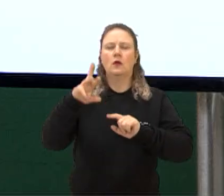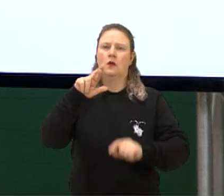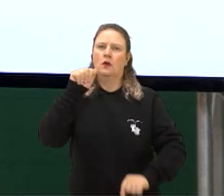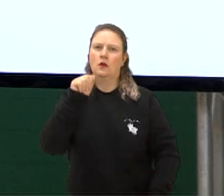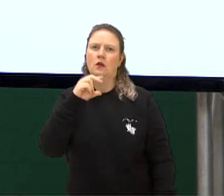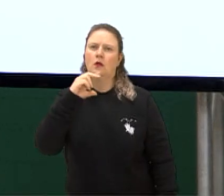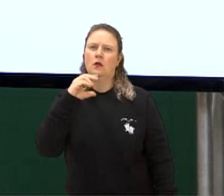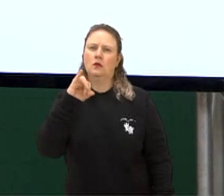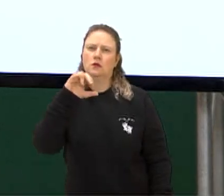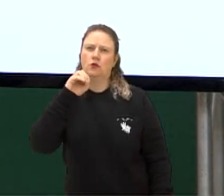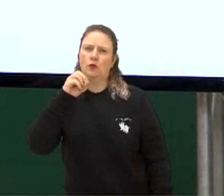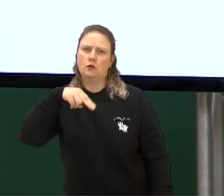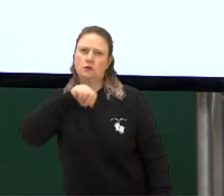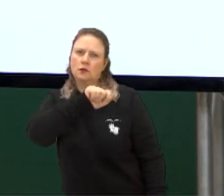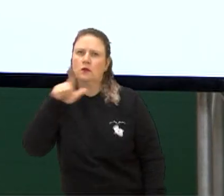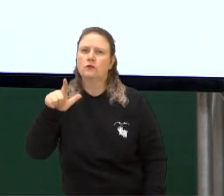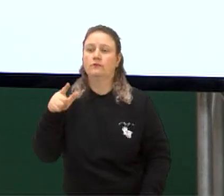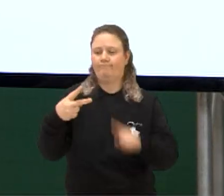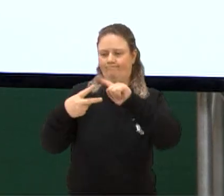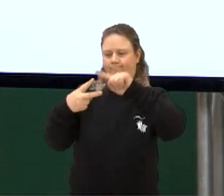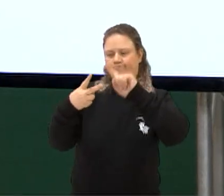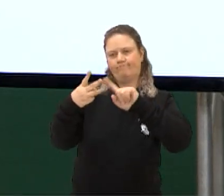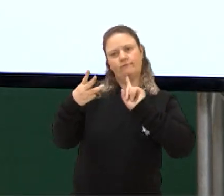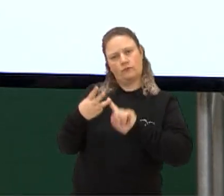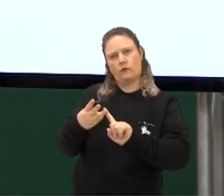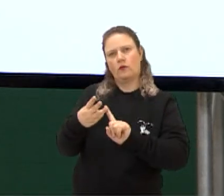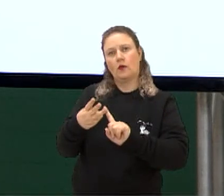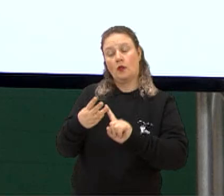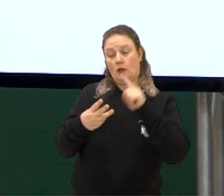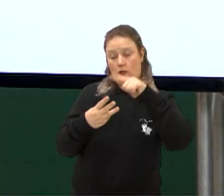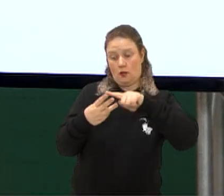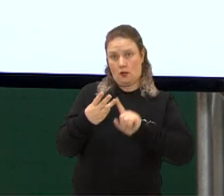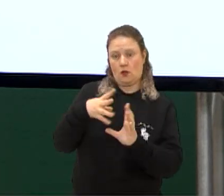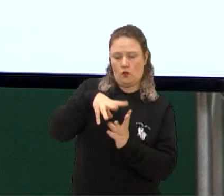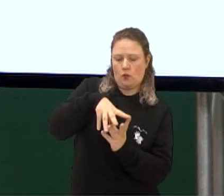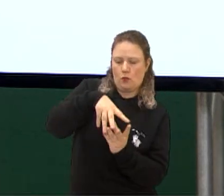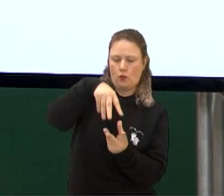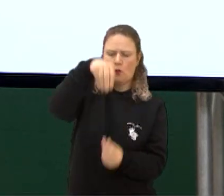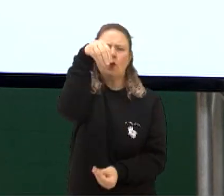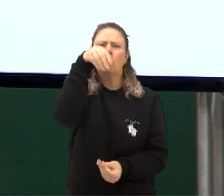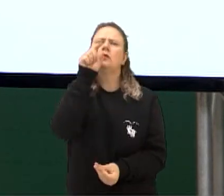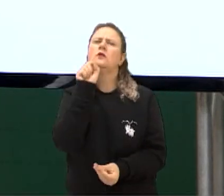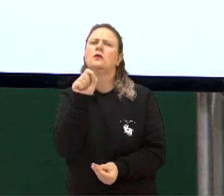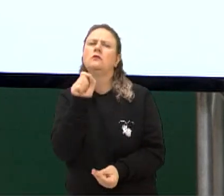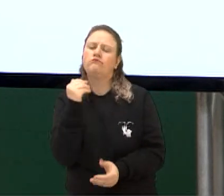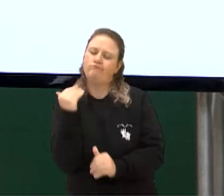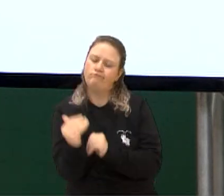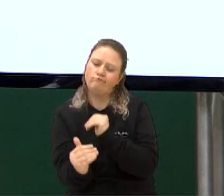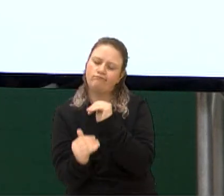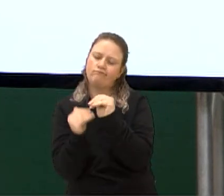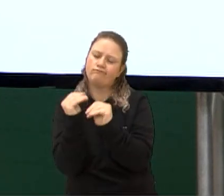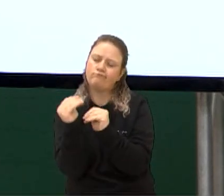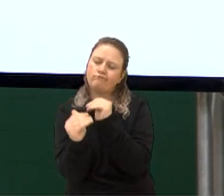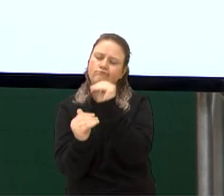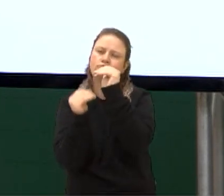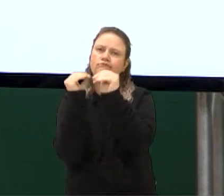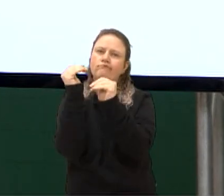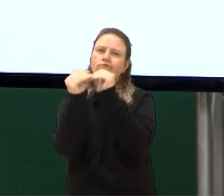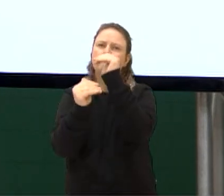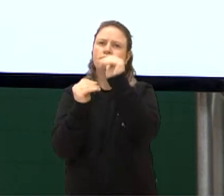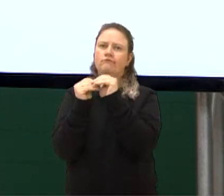vai encontrar na sociedade. E ele vai dizer que essas almas, elas desenvolvem